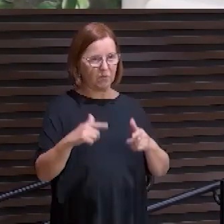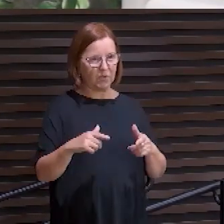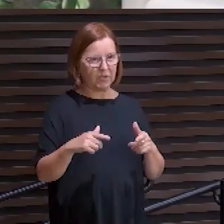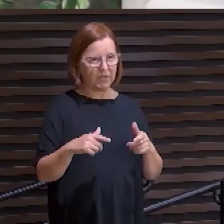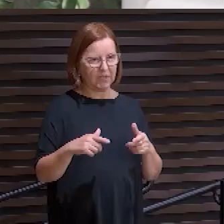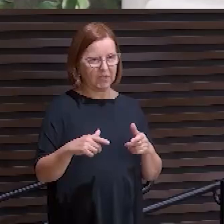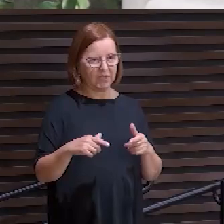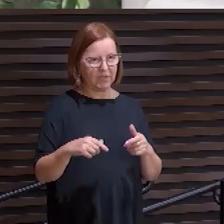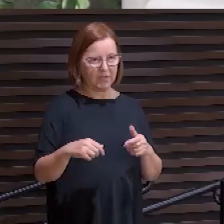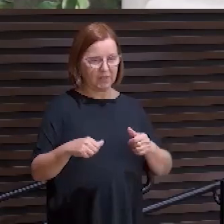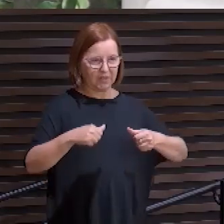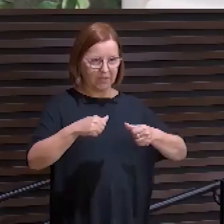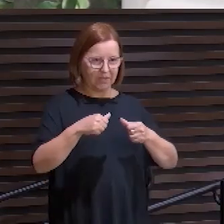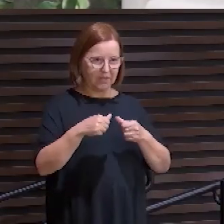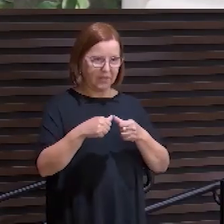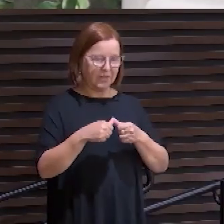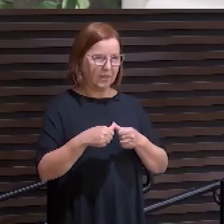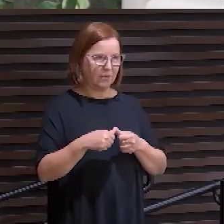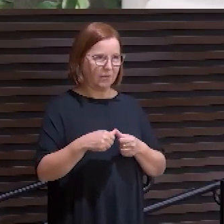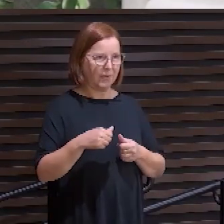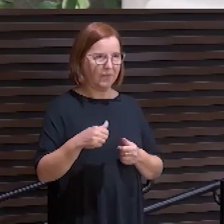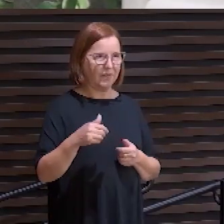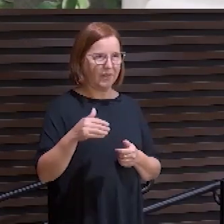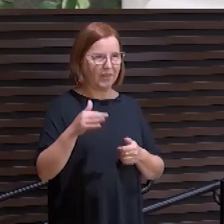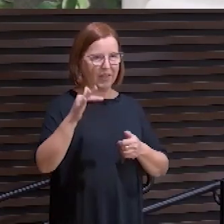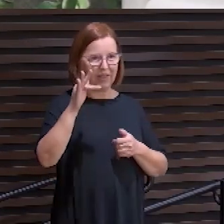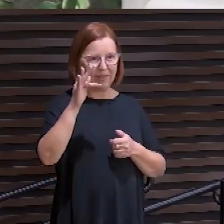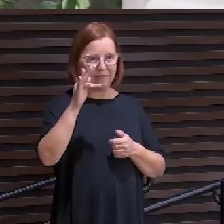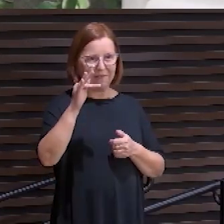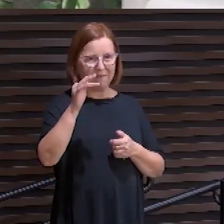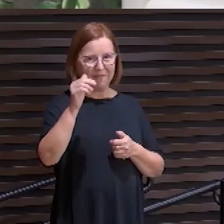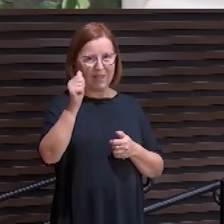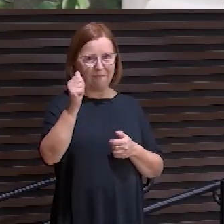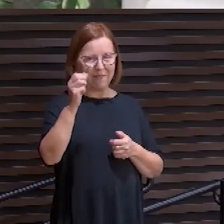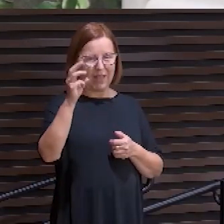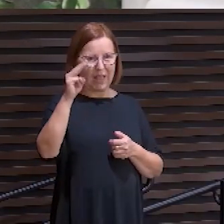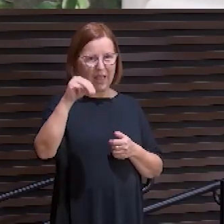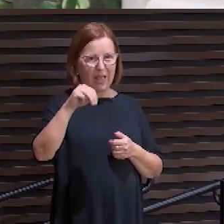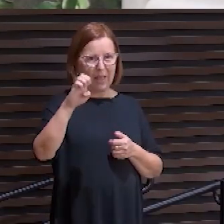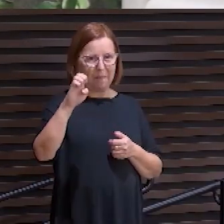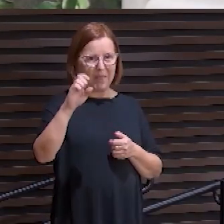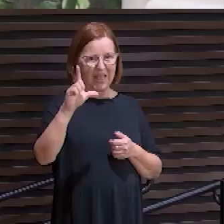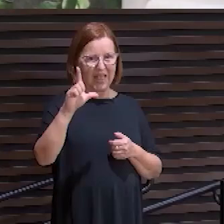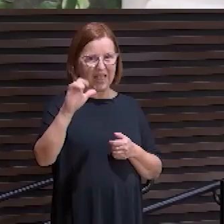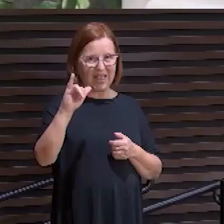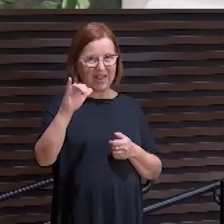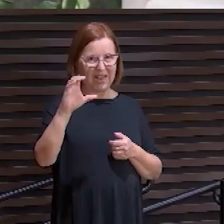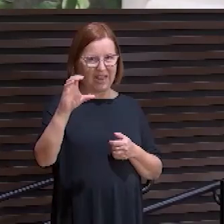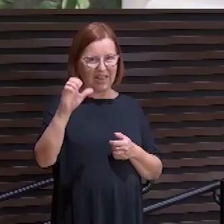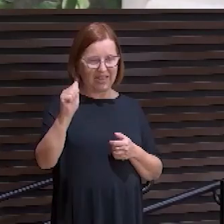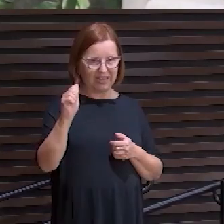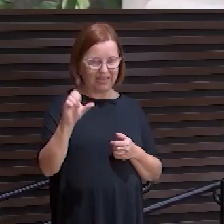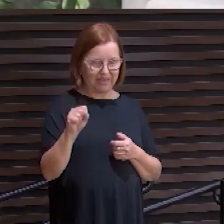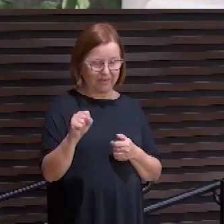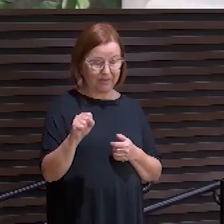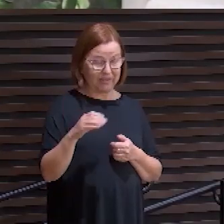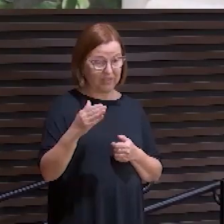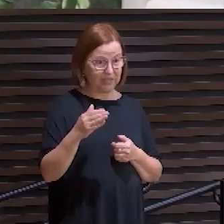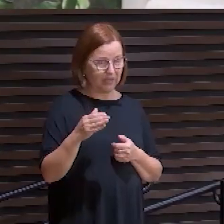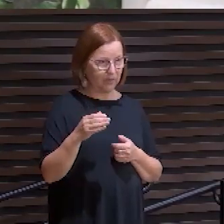uma famélita. Sabe o que é famélita? Com fome. Não tinha comido. E as planárias, elas